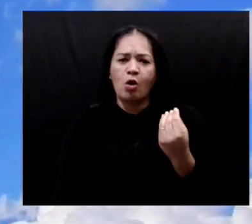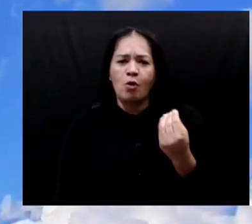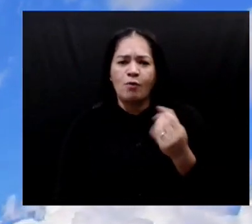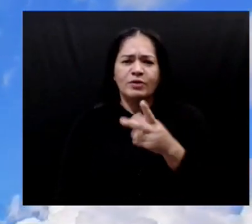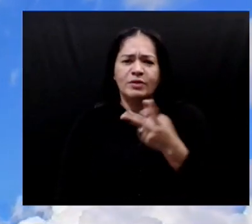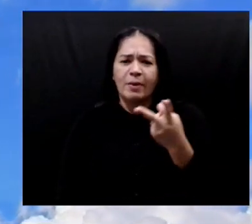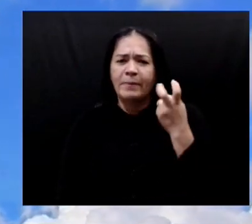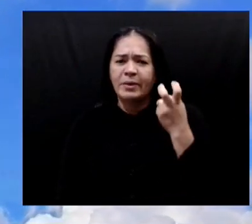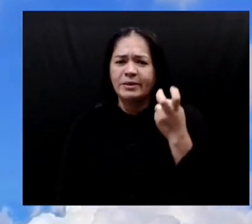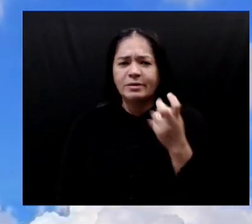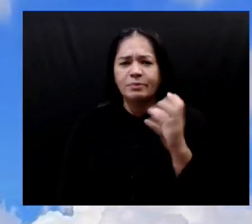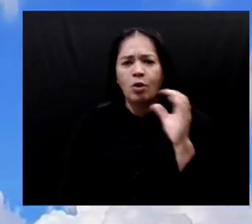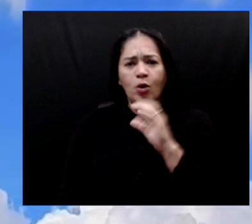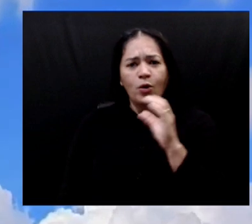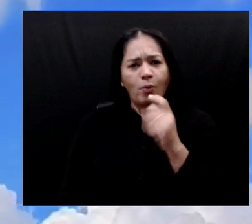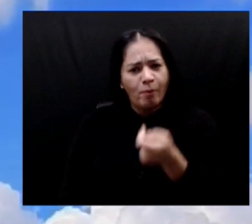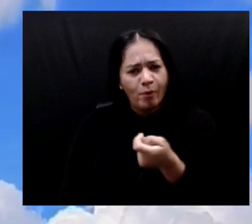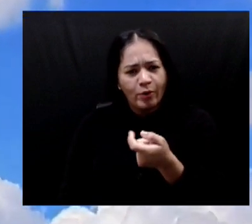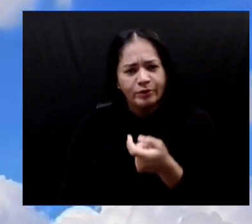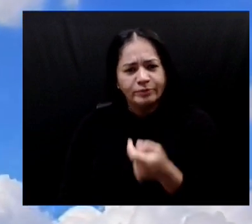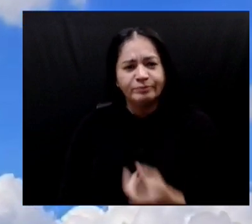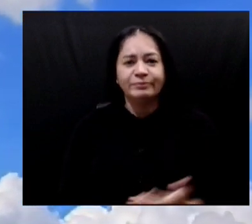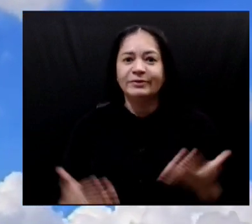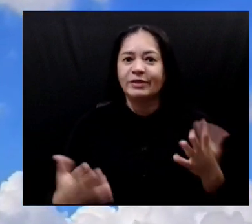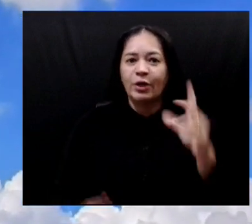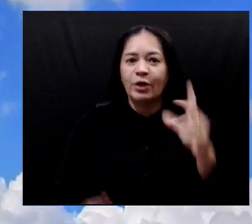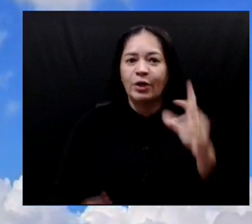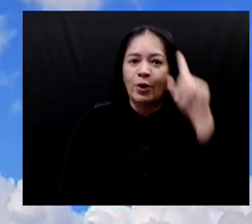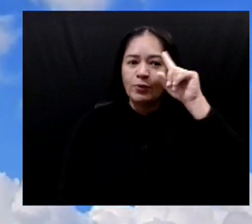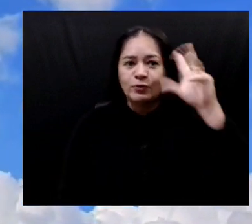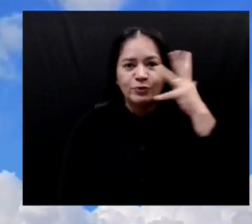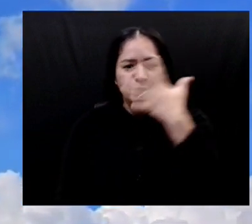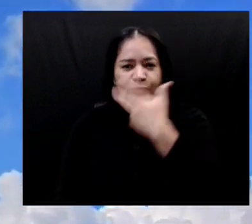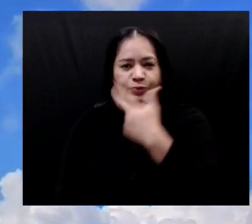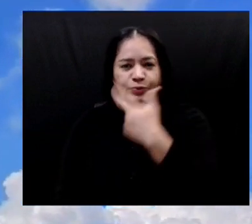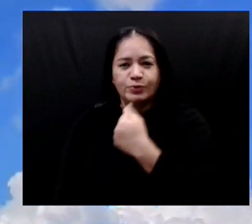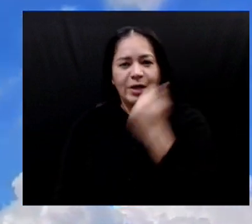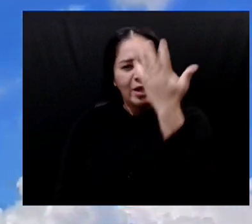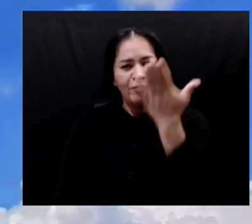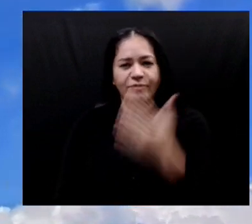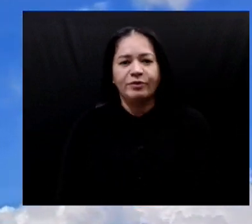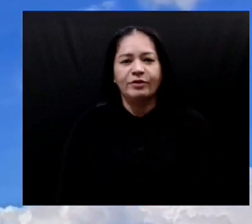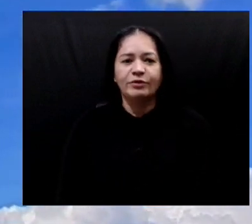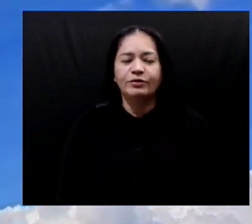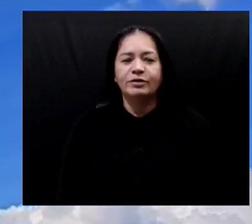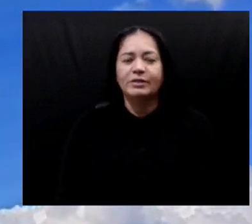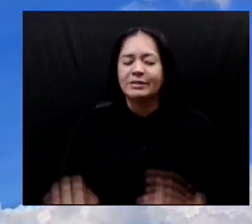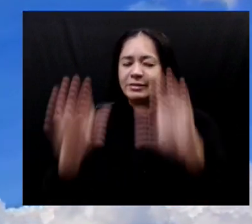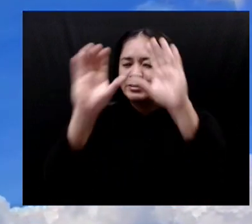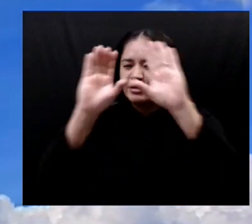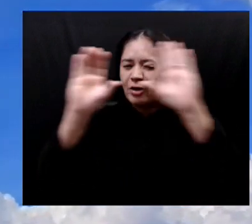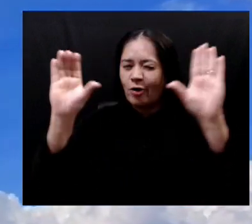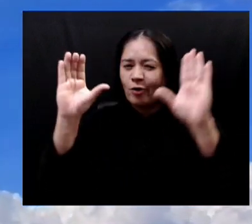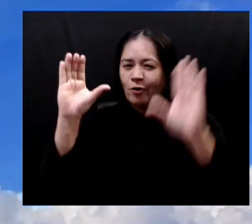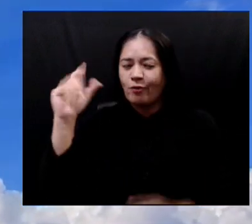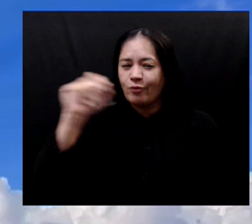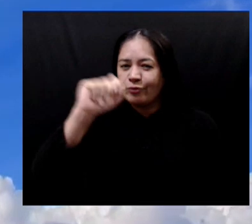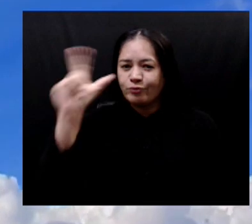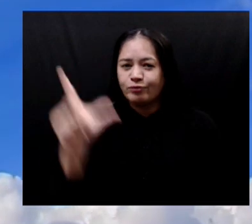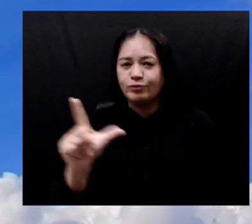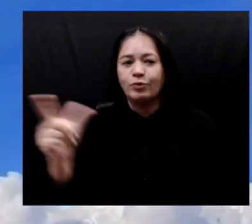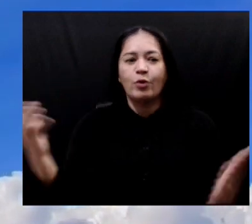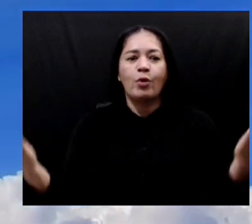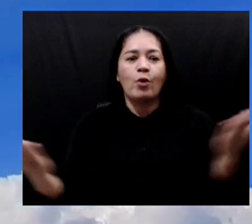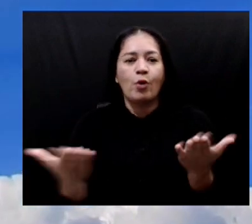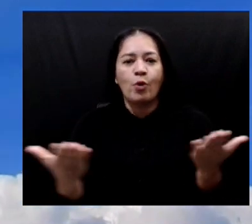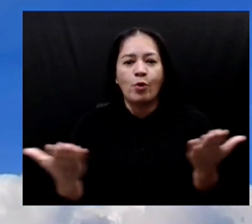Então, olha só, dia lindo lá fora, né? Céu azul de brigadeiro, tempo para hoje. A temperatura, elas